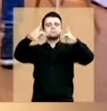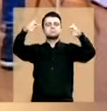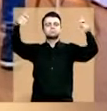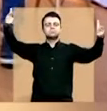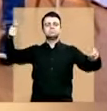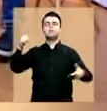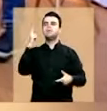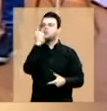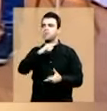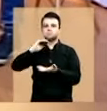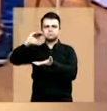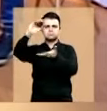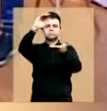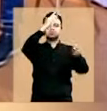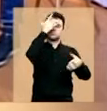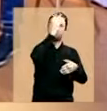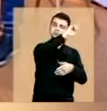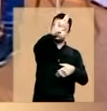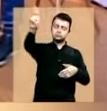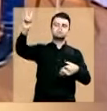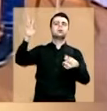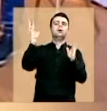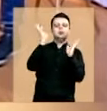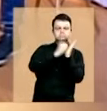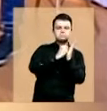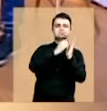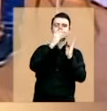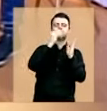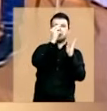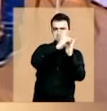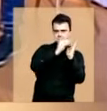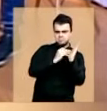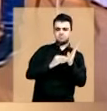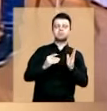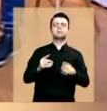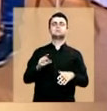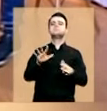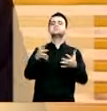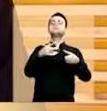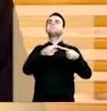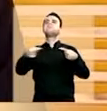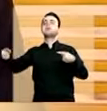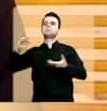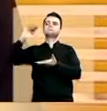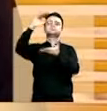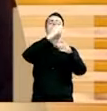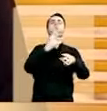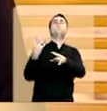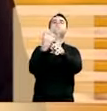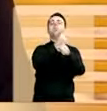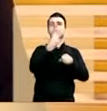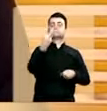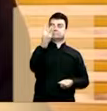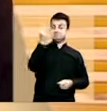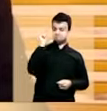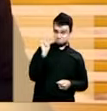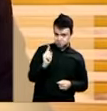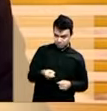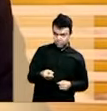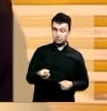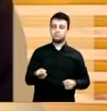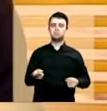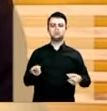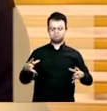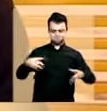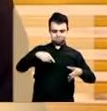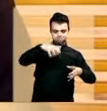receber. Exatamente, fazer um novo cadastro para abrir mais vagas. Então, semanalmente, 3.000 cestas. 3.000 cestas. Recebem